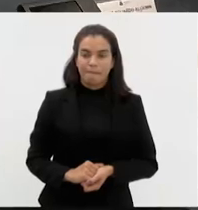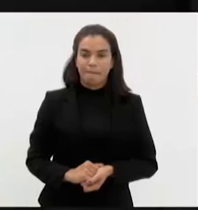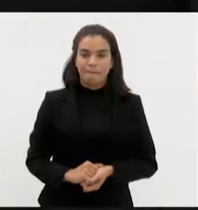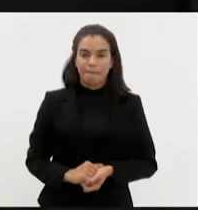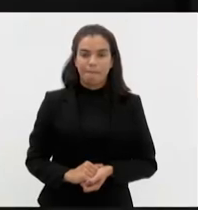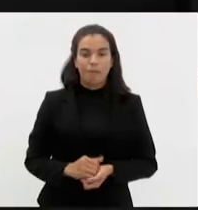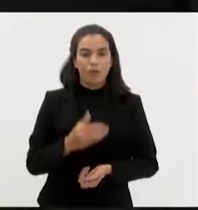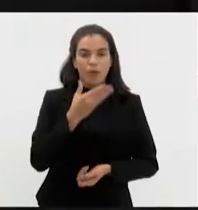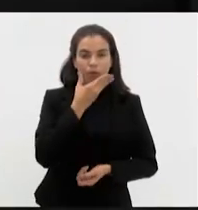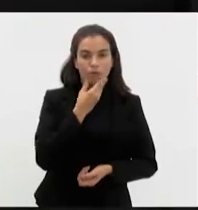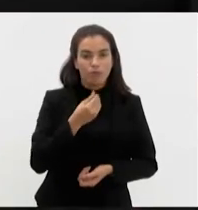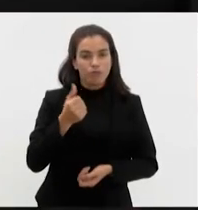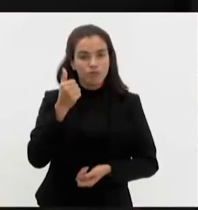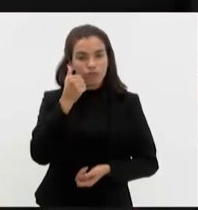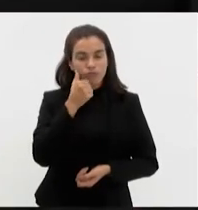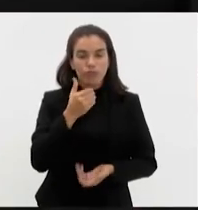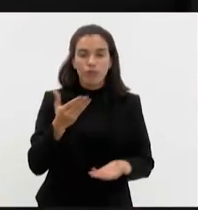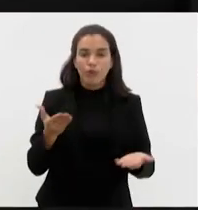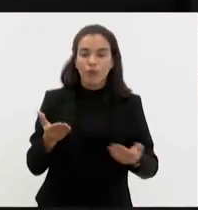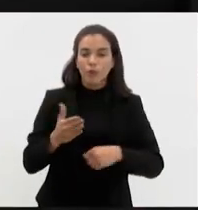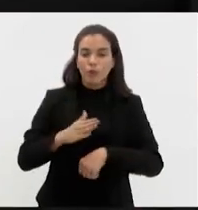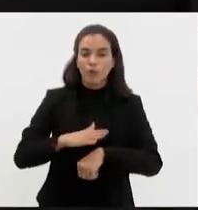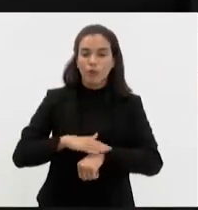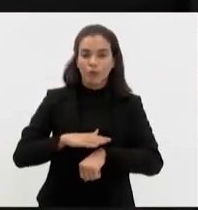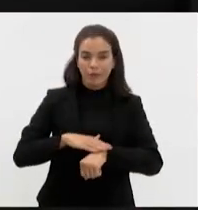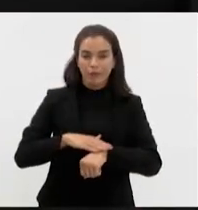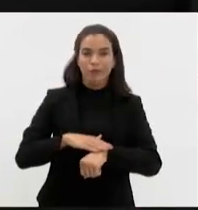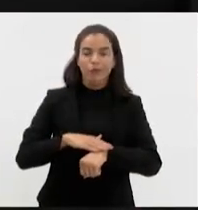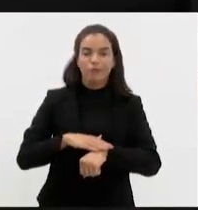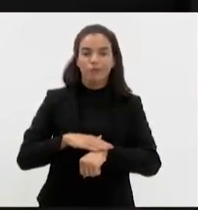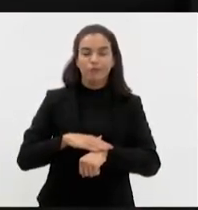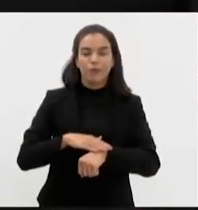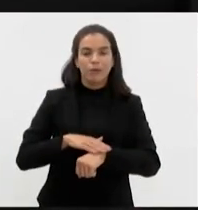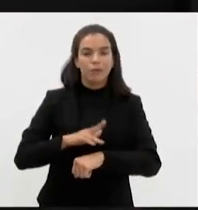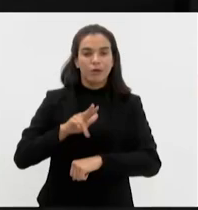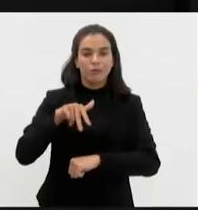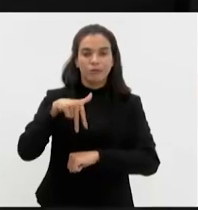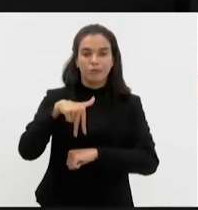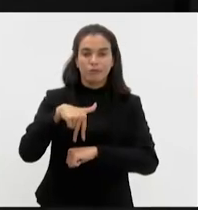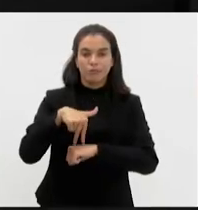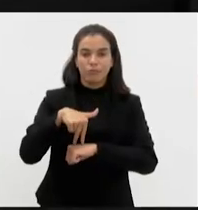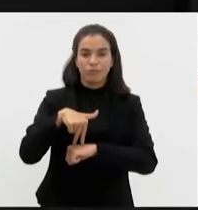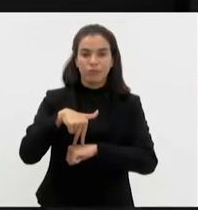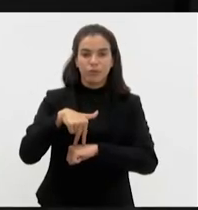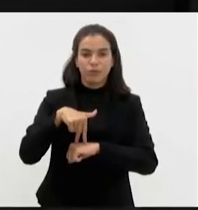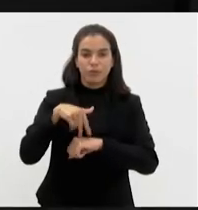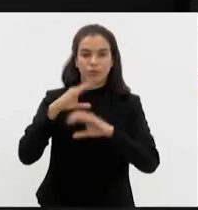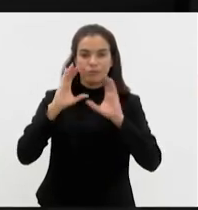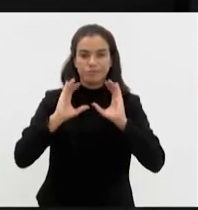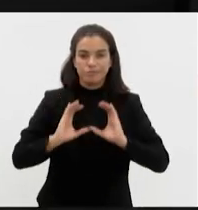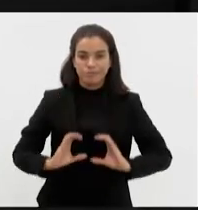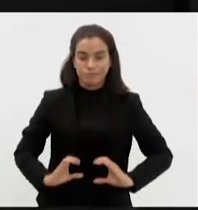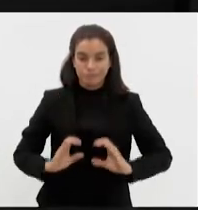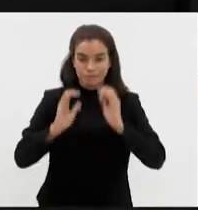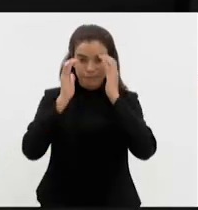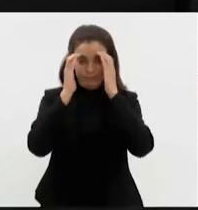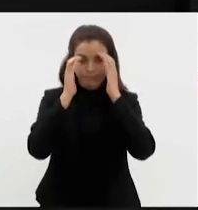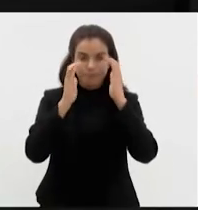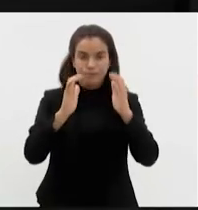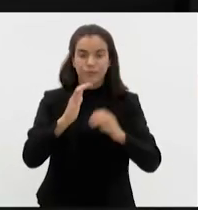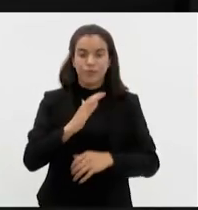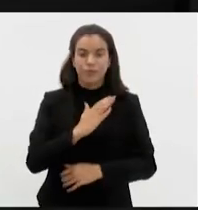senhoras e senhores neste momento pedimos a todos para que em posição de respeito possamos ouvir a execução do Hino